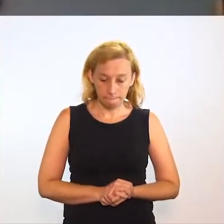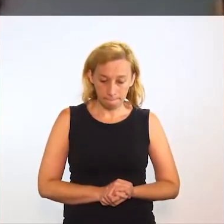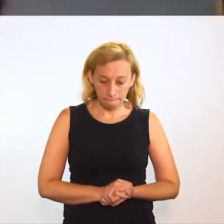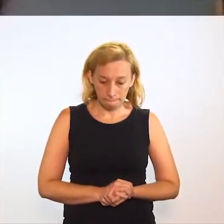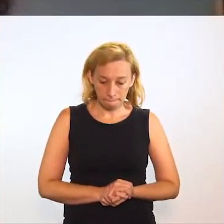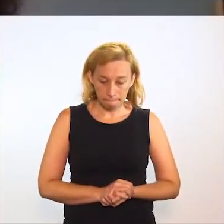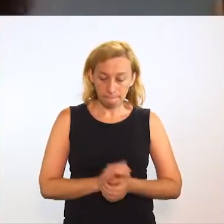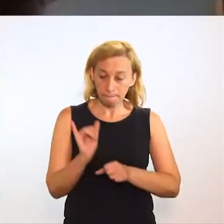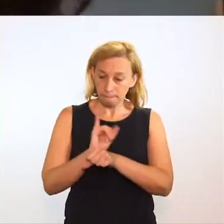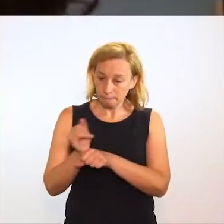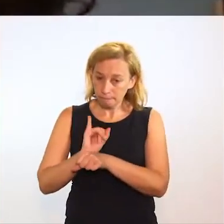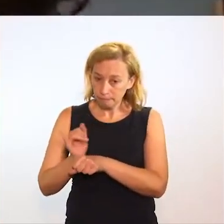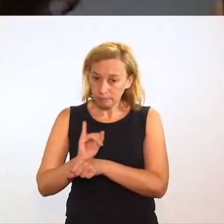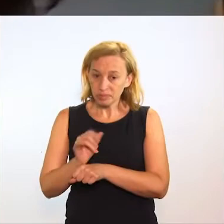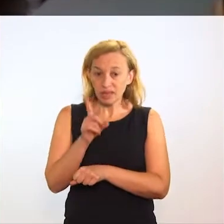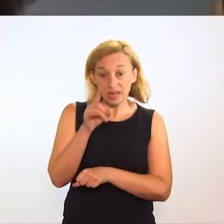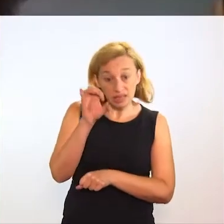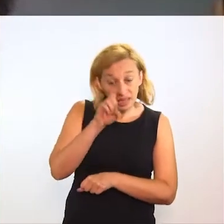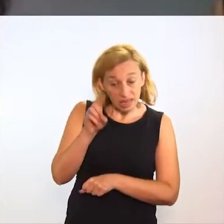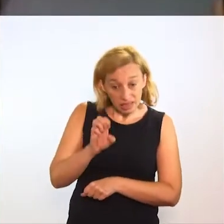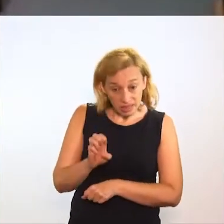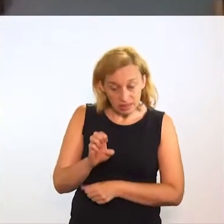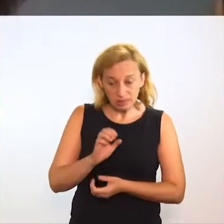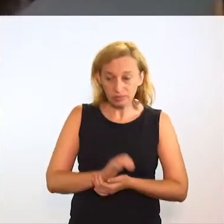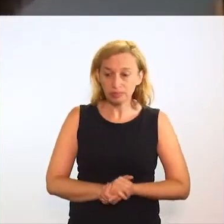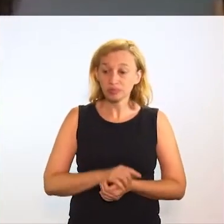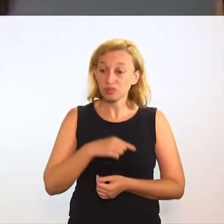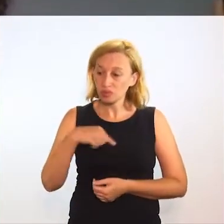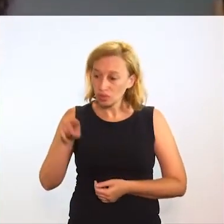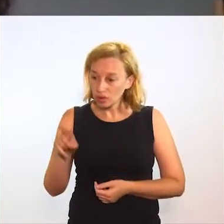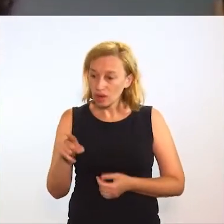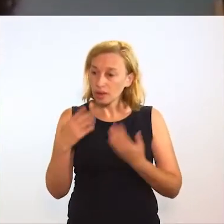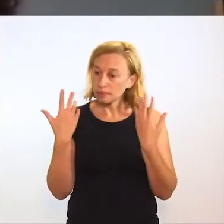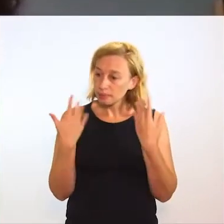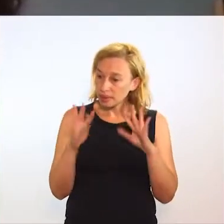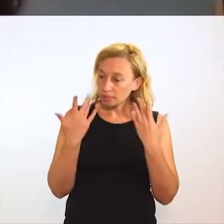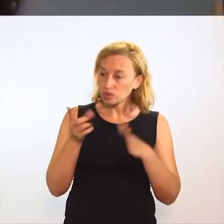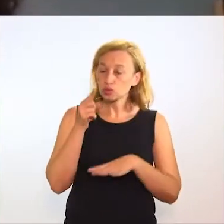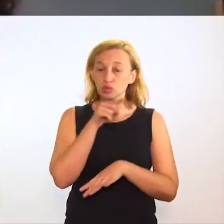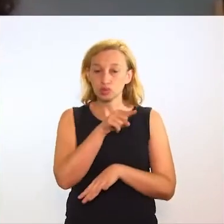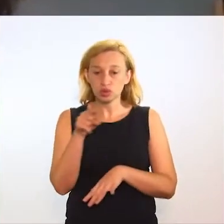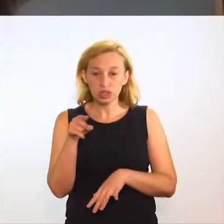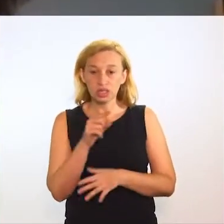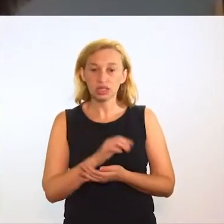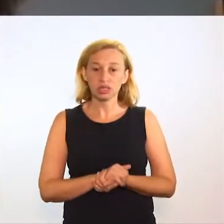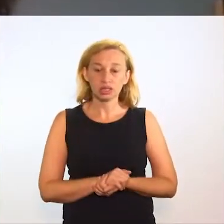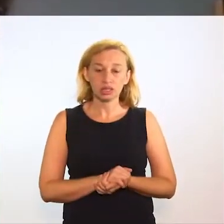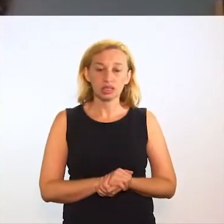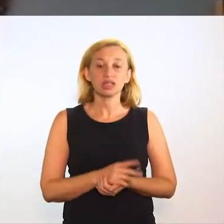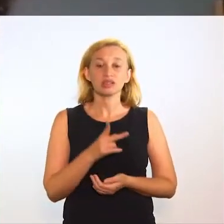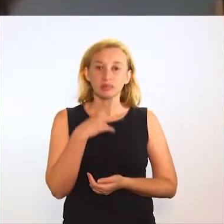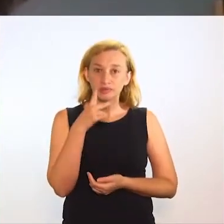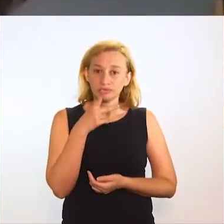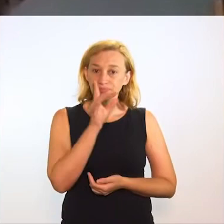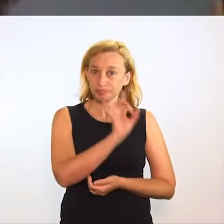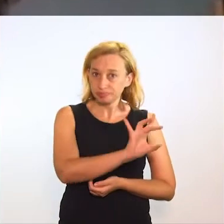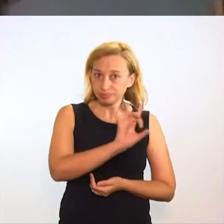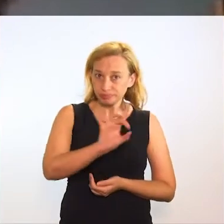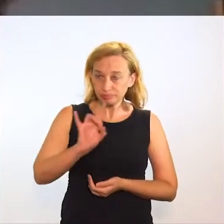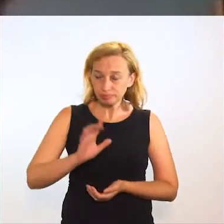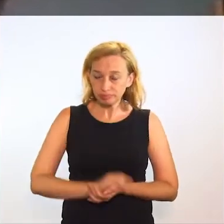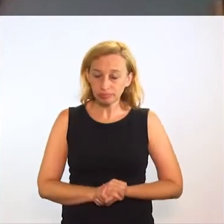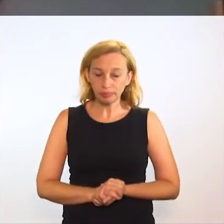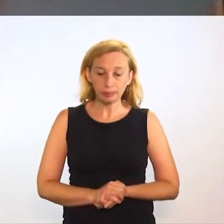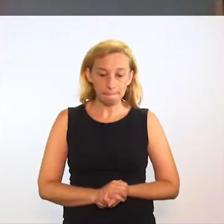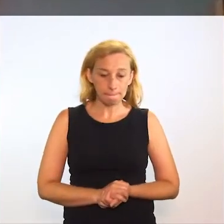participaram aqui pelo YouTube, né? A Daisy foi lá, parabenizou vocês